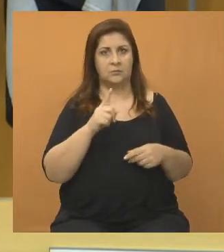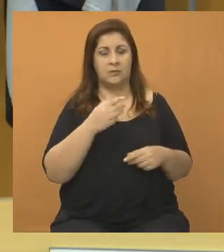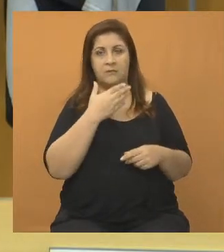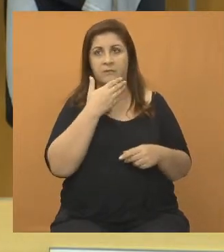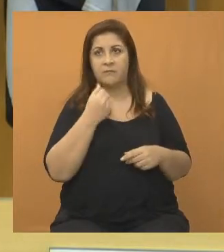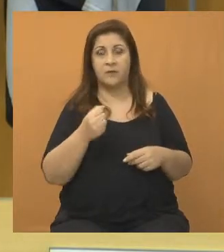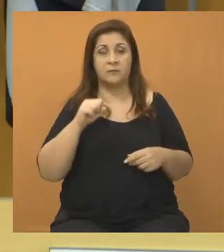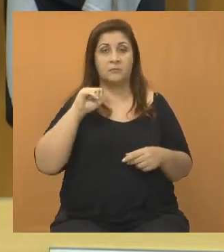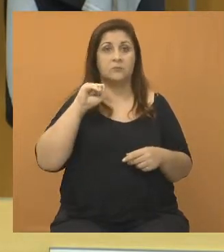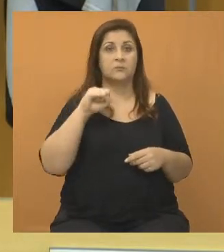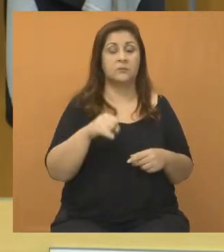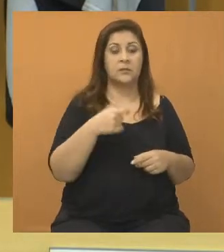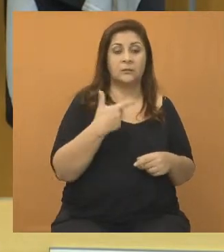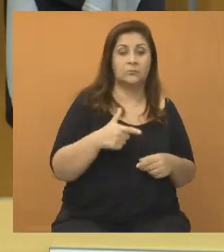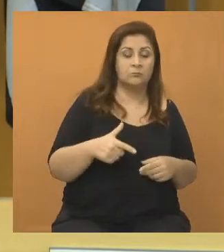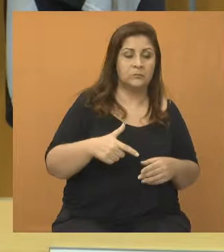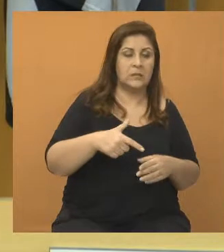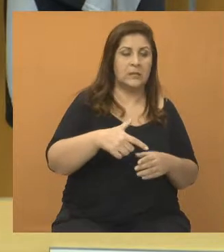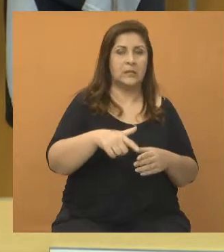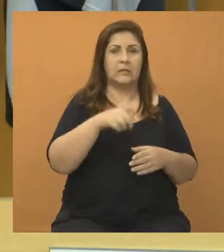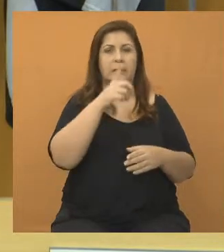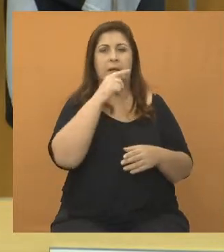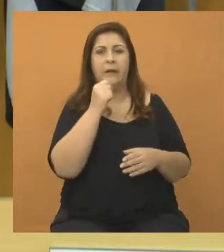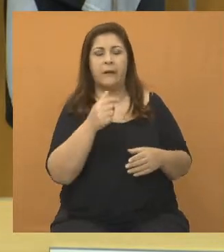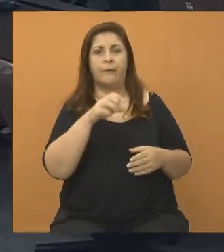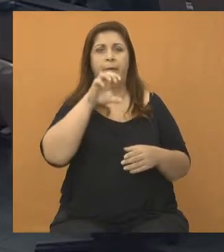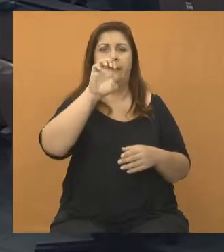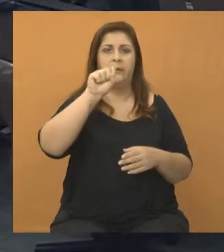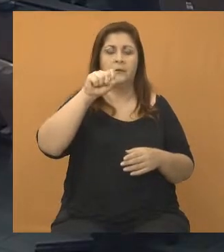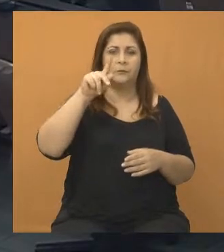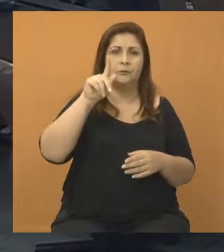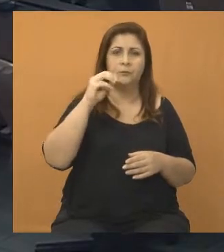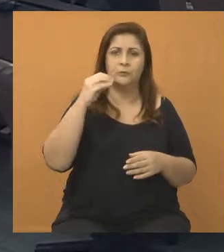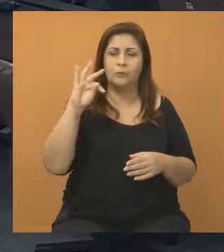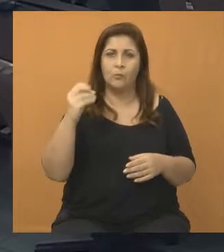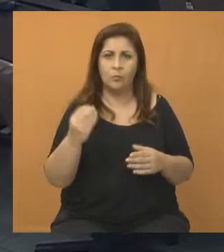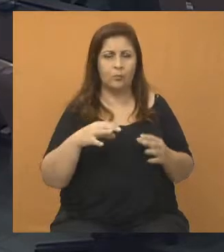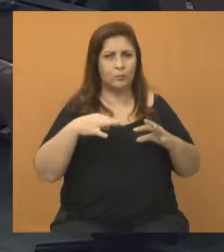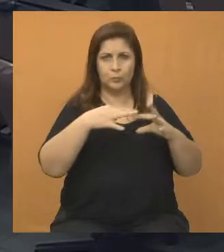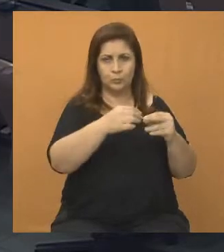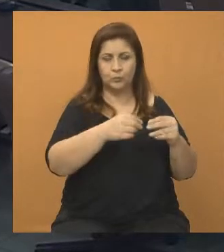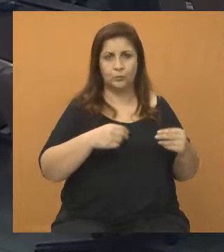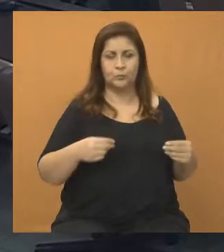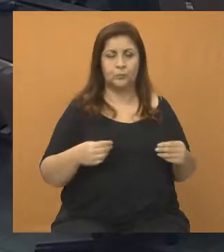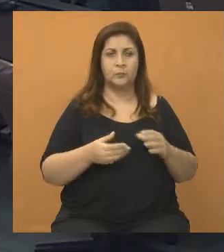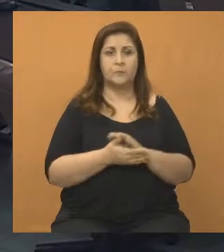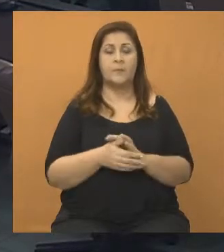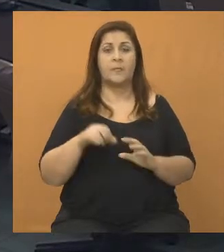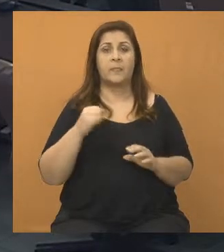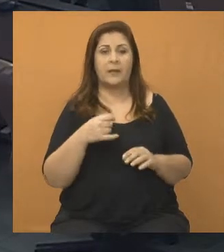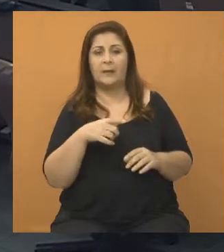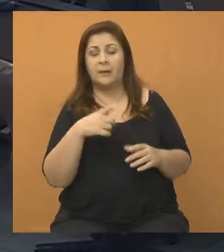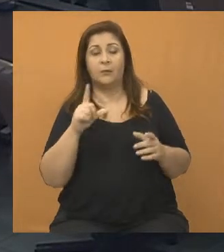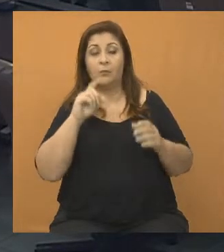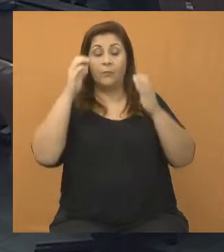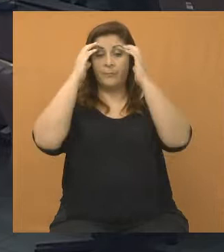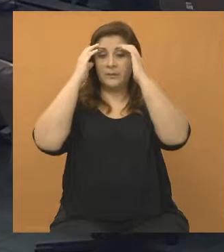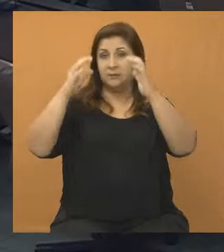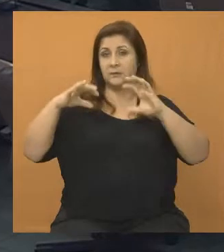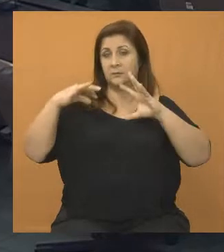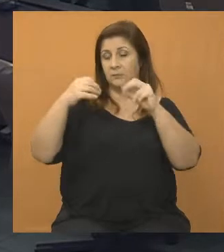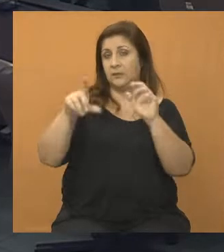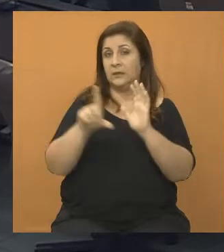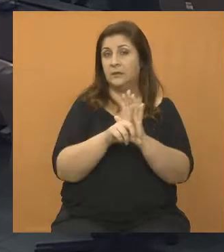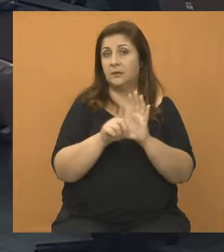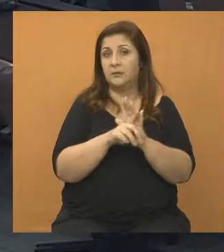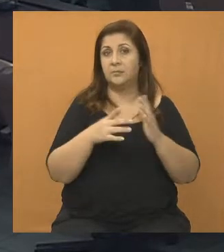não levar infraestrutura, se você não tiver um arranjo institucional, se você não tiver sanado as dificuldades jurídicas, né? Porque a